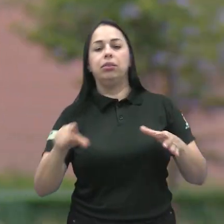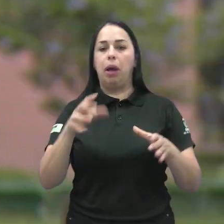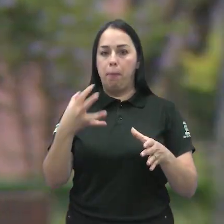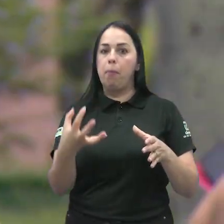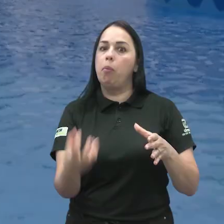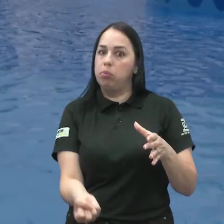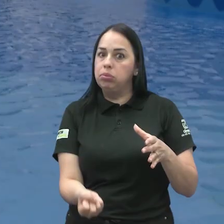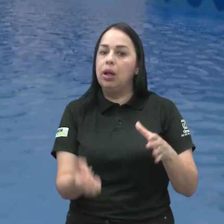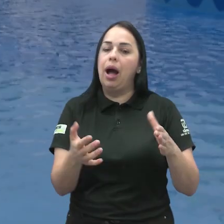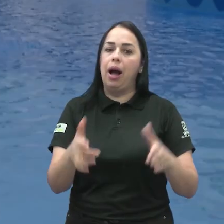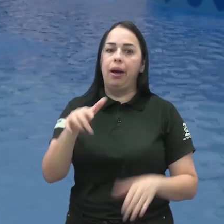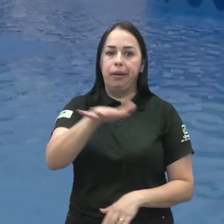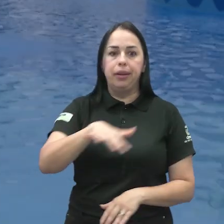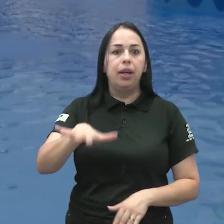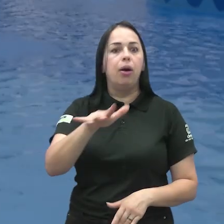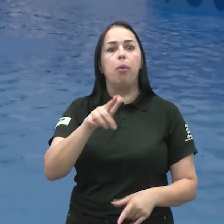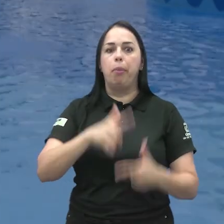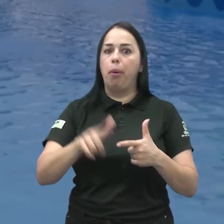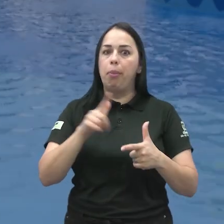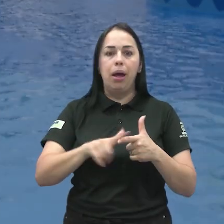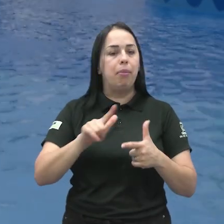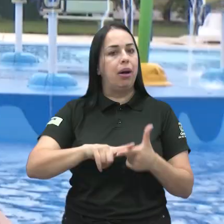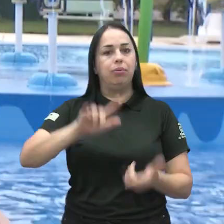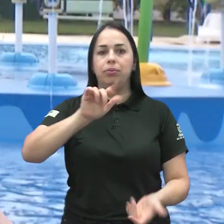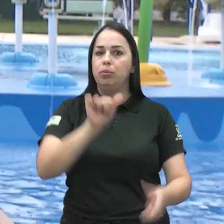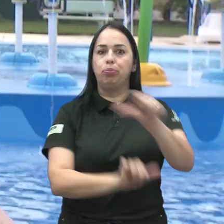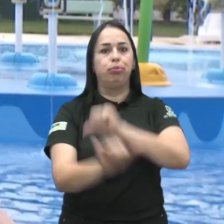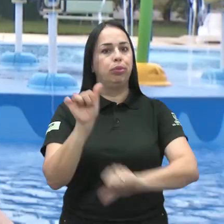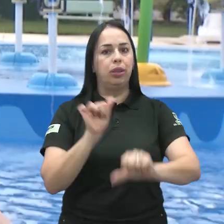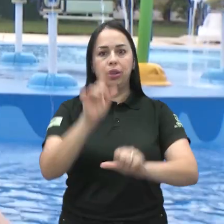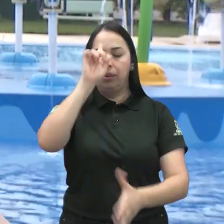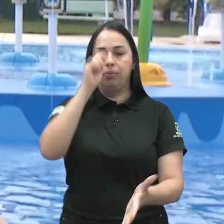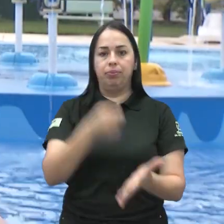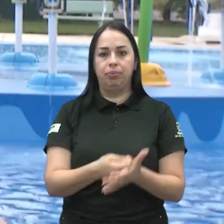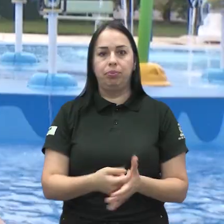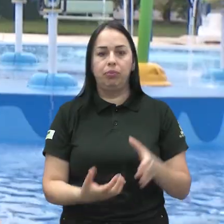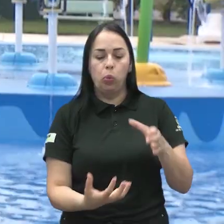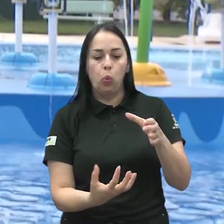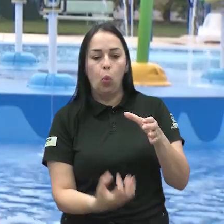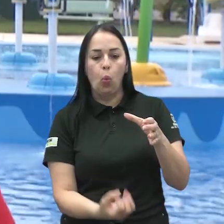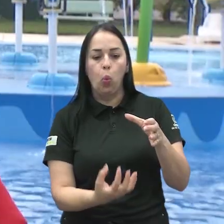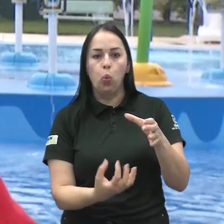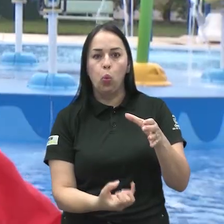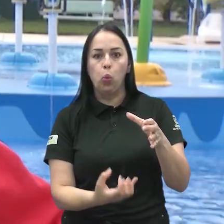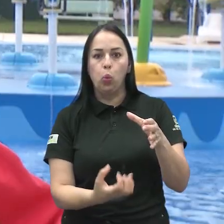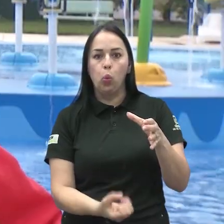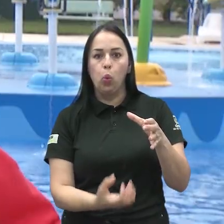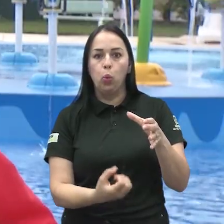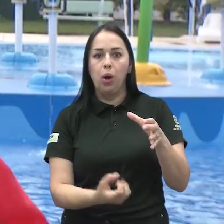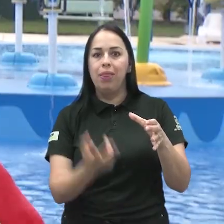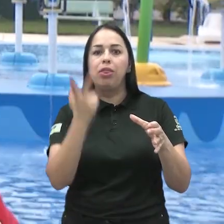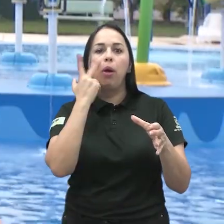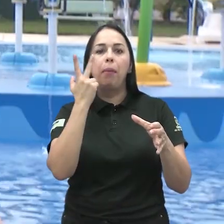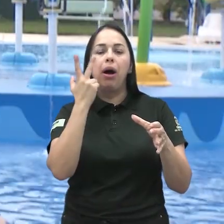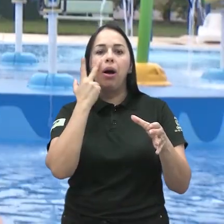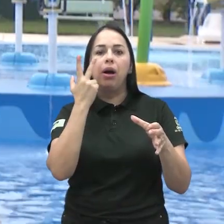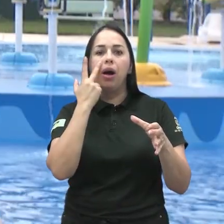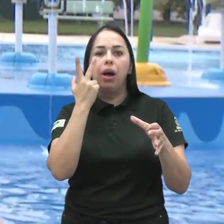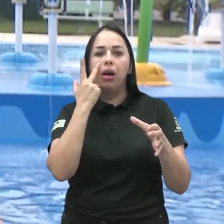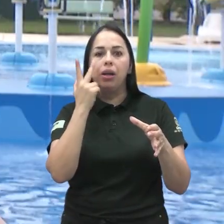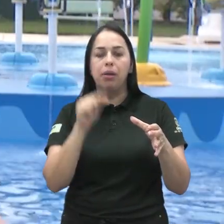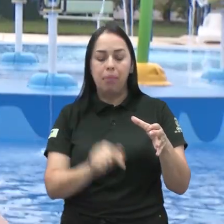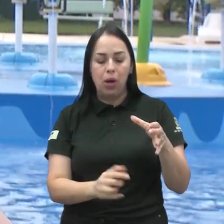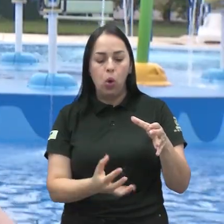preso à sucção. Aqui esse problema foi resolvido. O ralo de fundo, ele puxa normalmente como fosse um ralo normal de